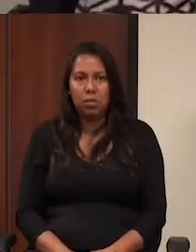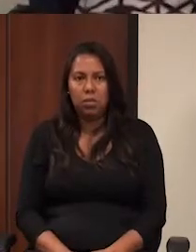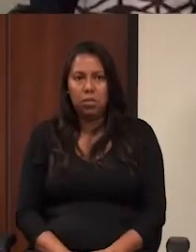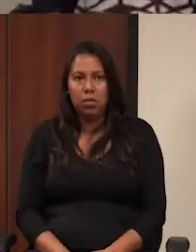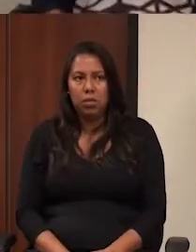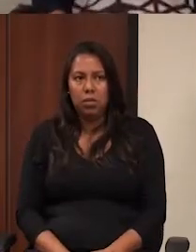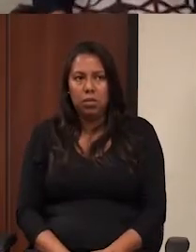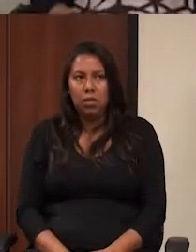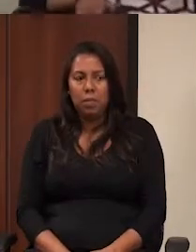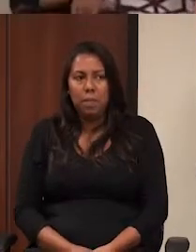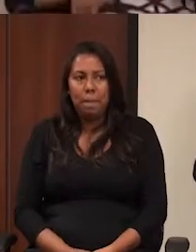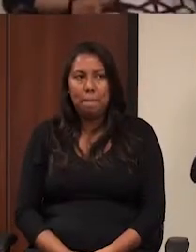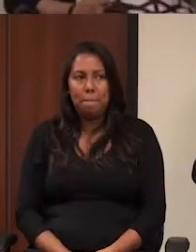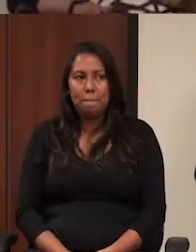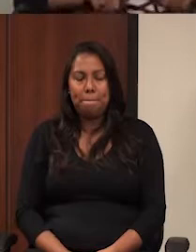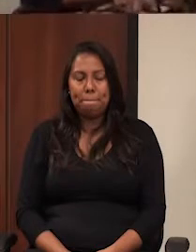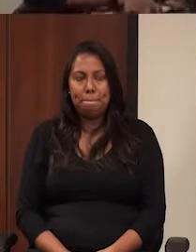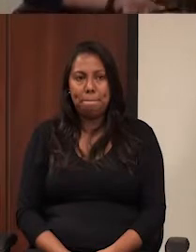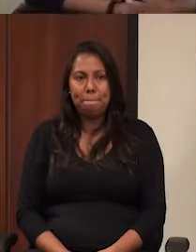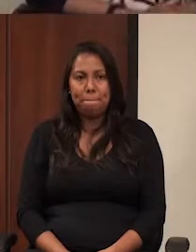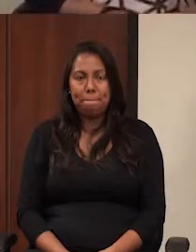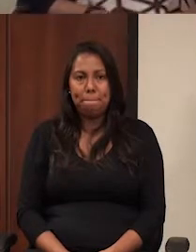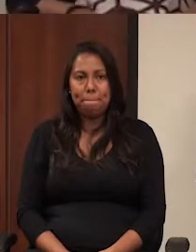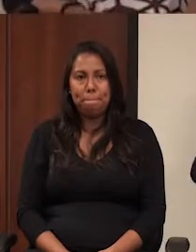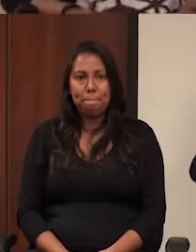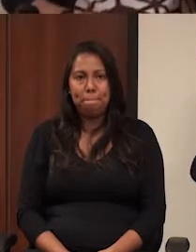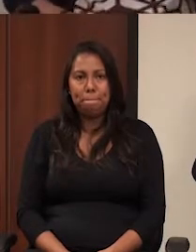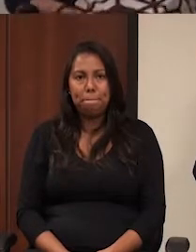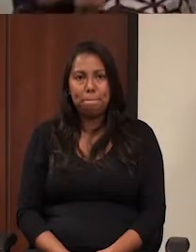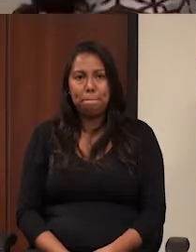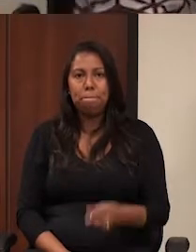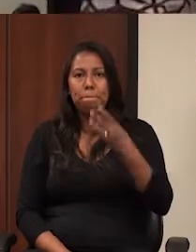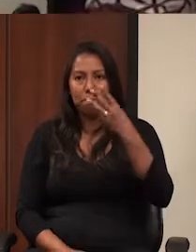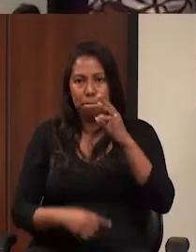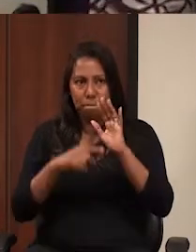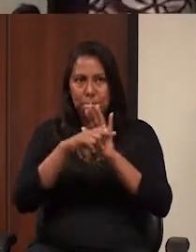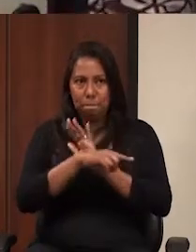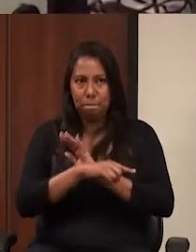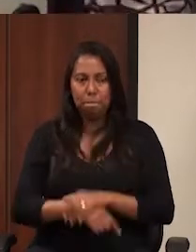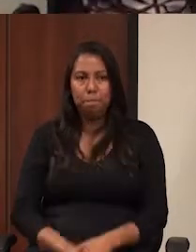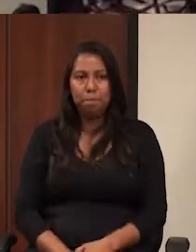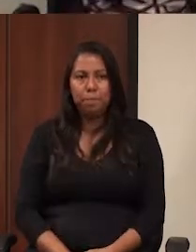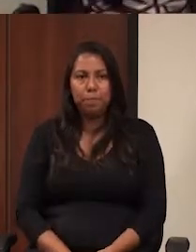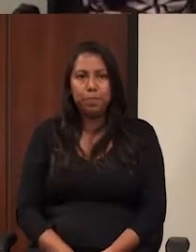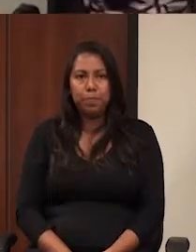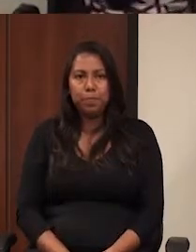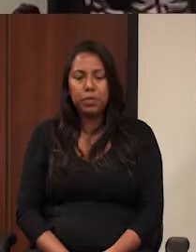Mais alguma pergunta? Acho que a gente pode fazer essas 3 perguntas e daí a gente responde.